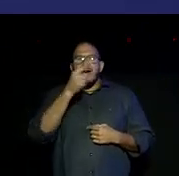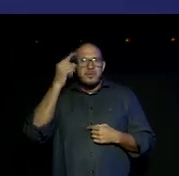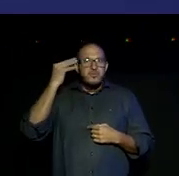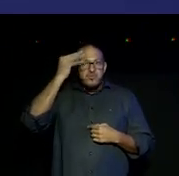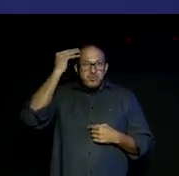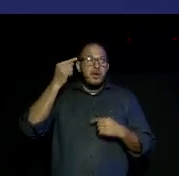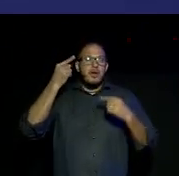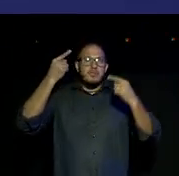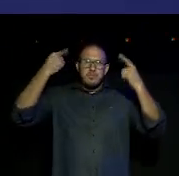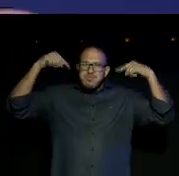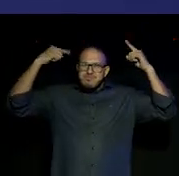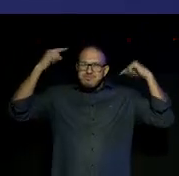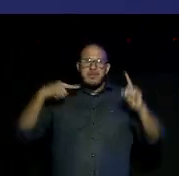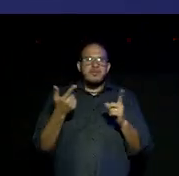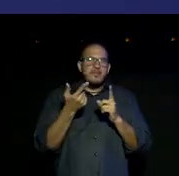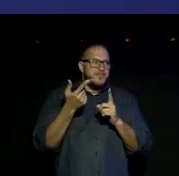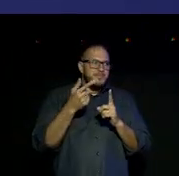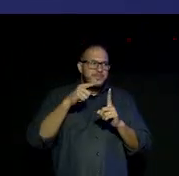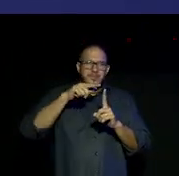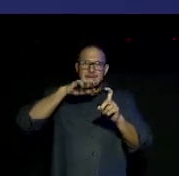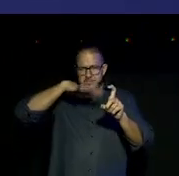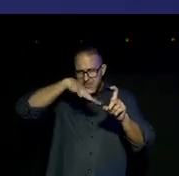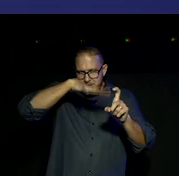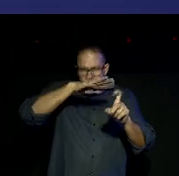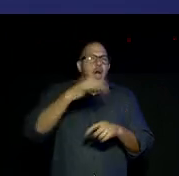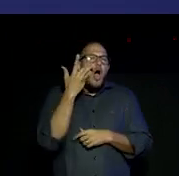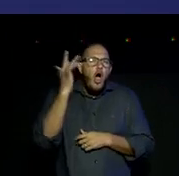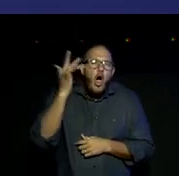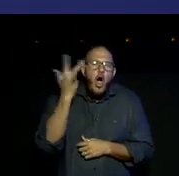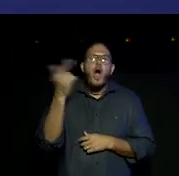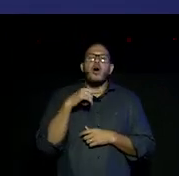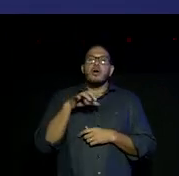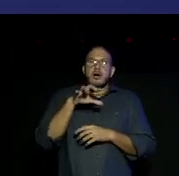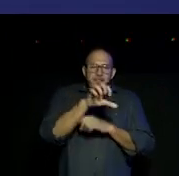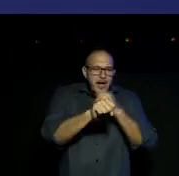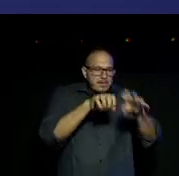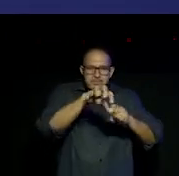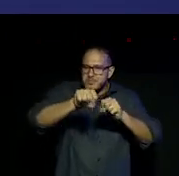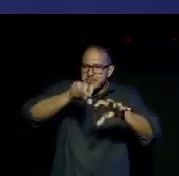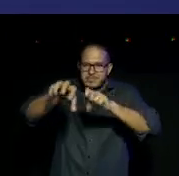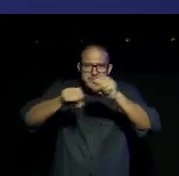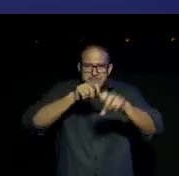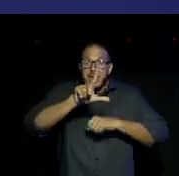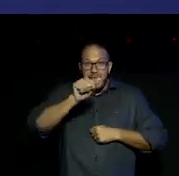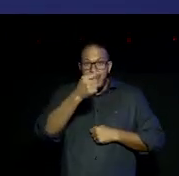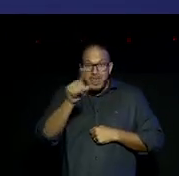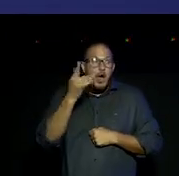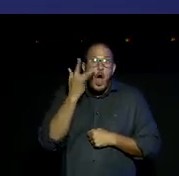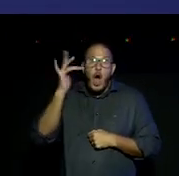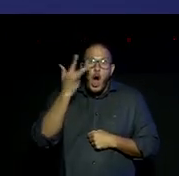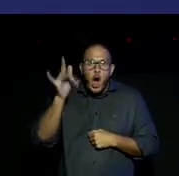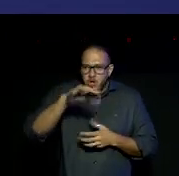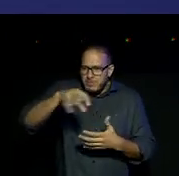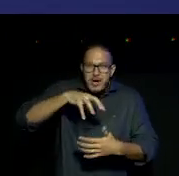lá. Gente, os mitos são todos simbólicos. Vai nas dificuldades que te espetaram e recolhe a lã de ouro, que é o